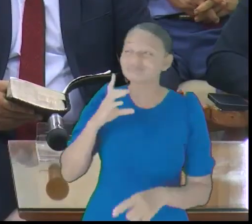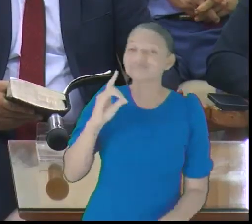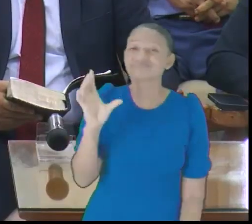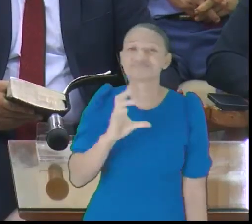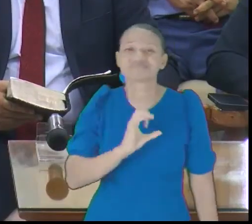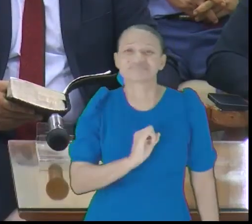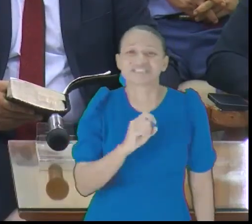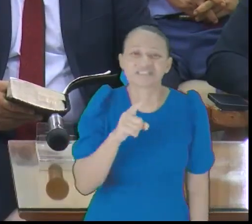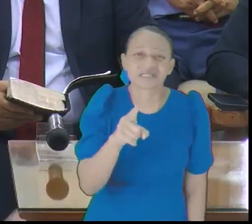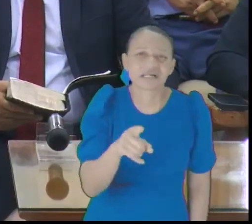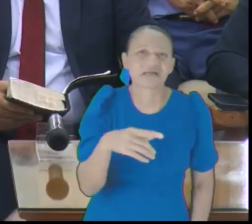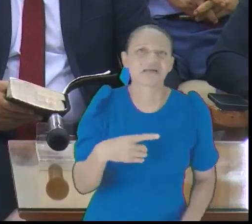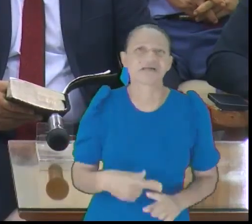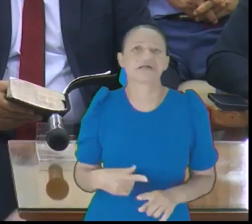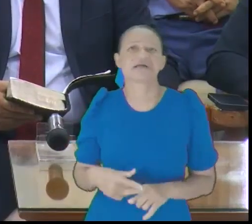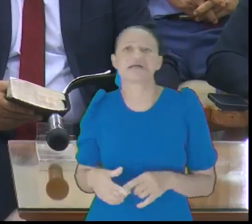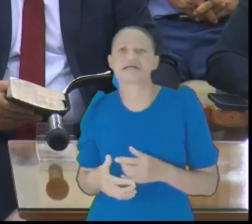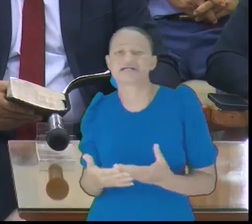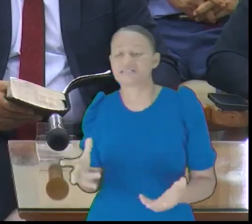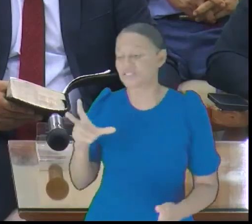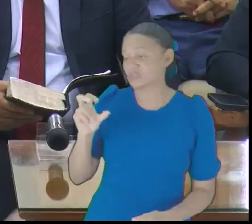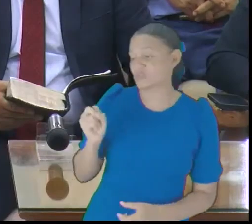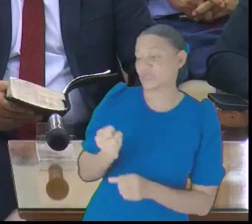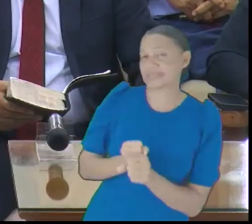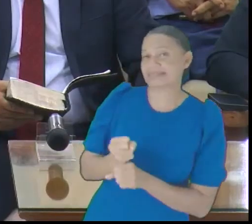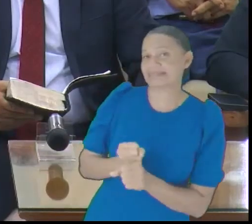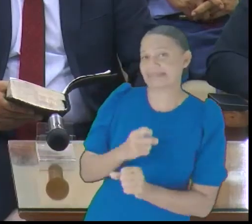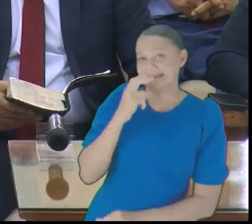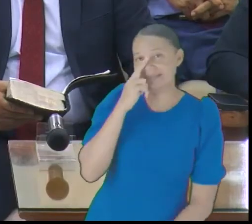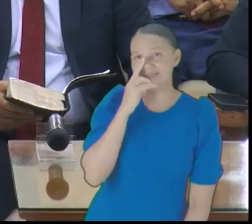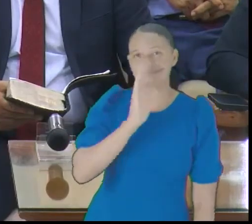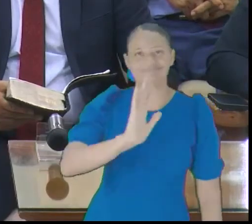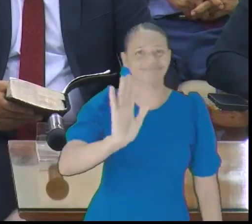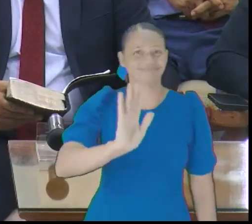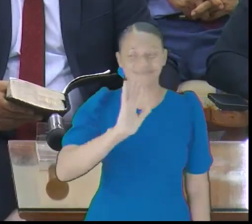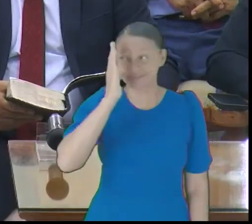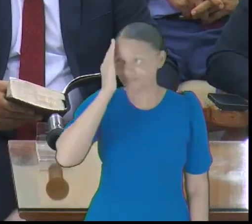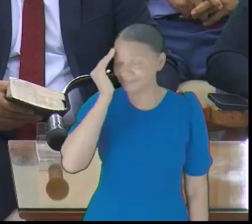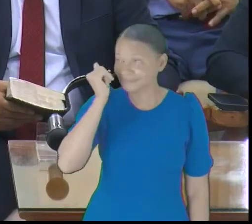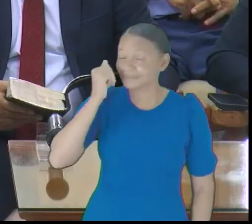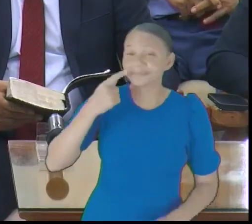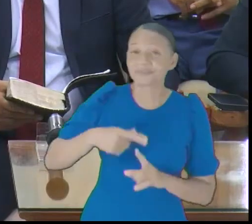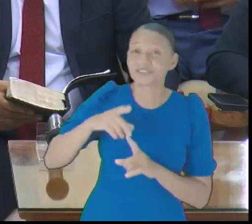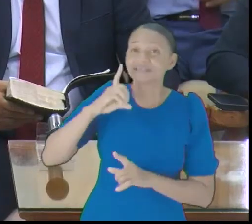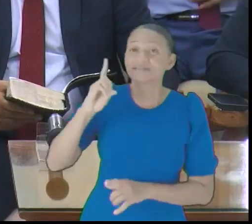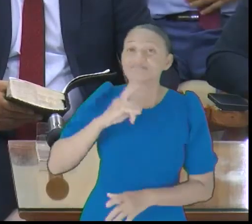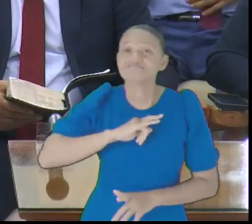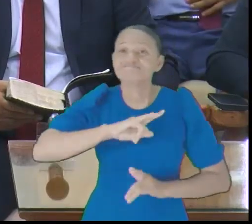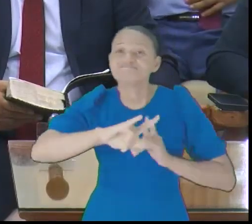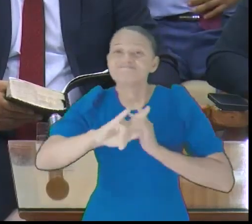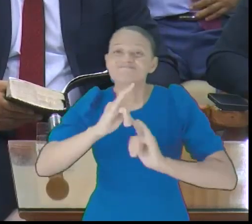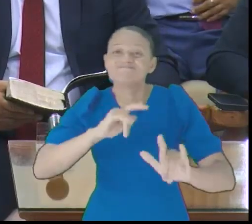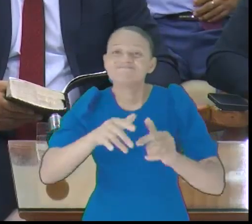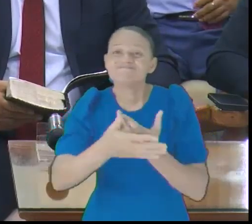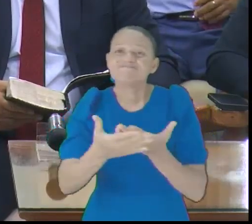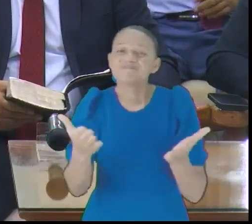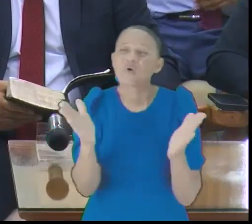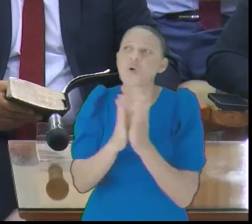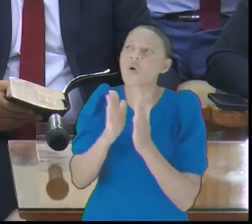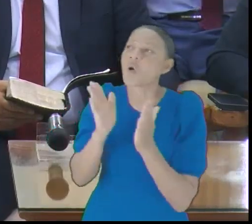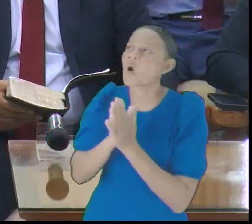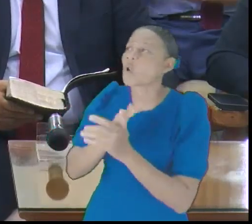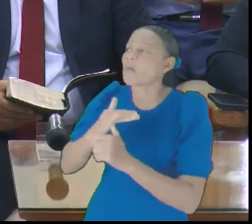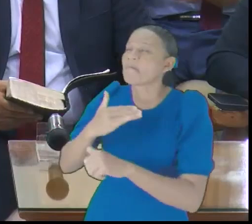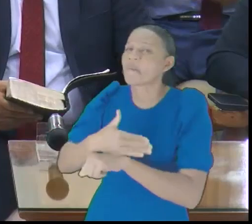Não é porque você tem 50 anos de crente. Sabe por que Deus lhe ama? Não é porque você ora